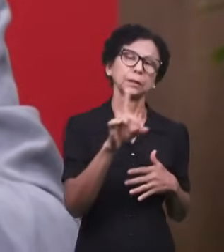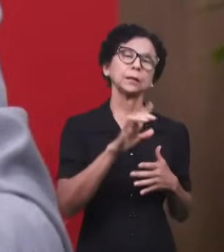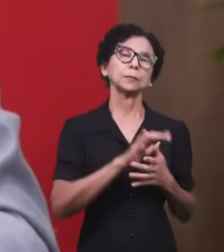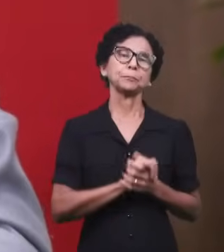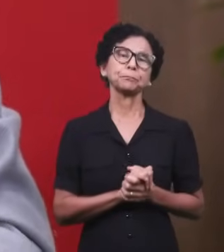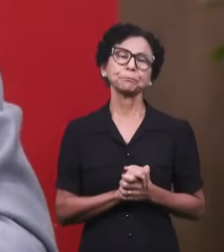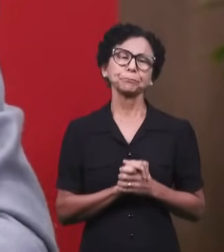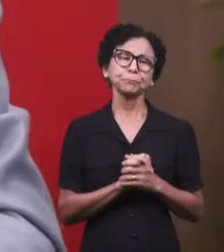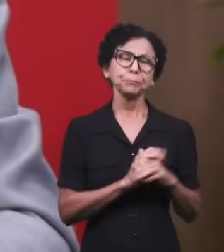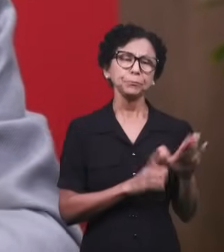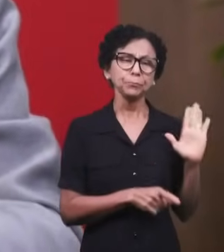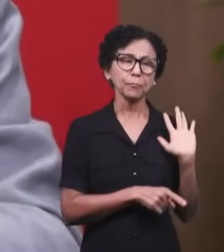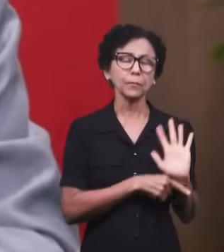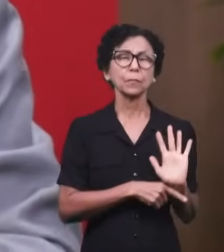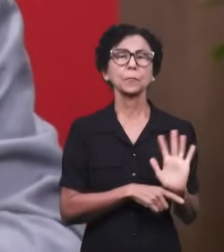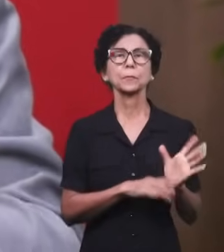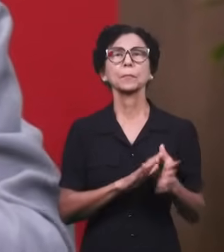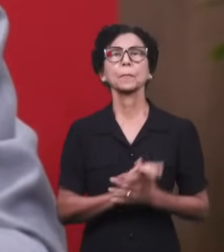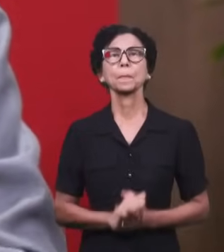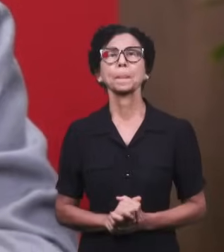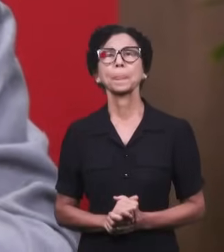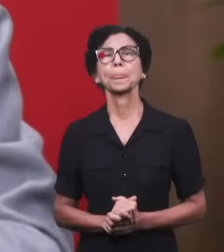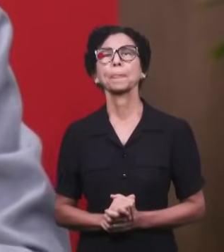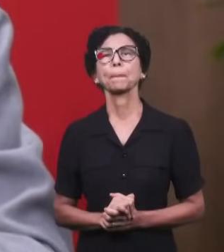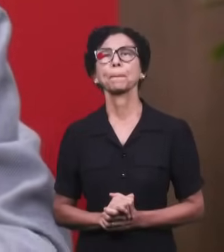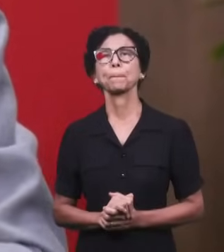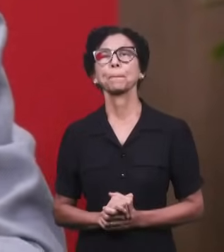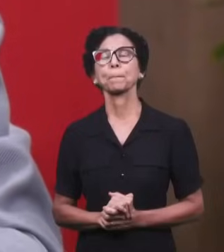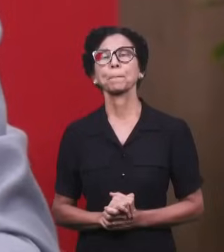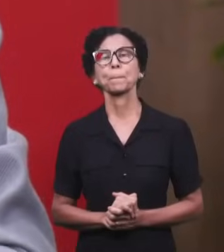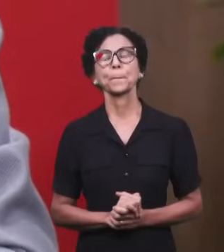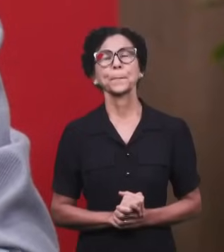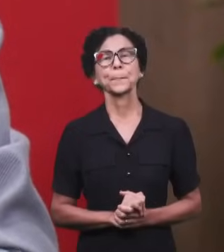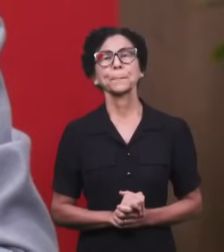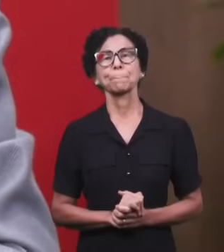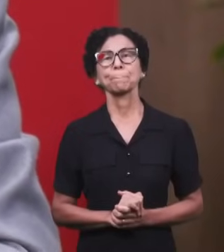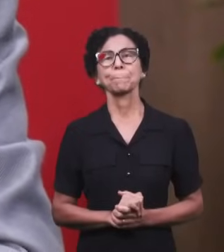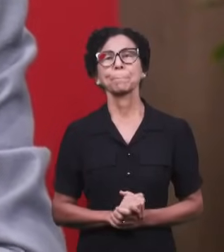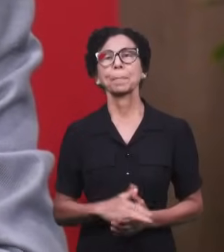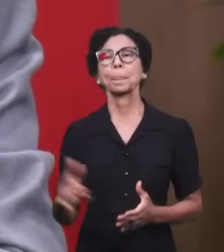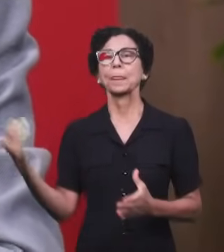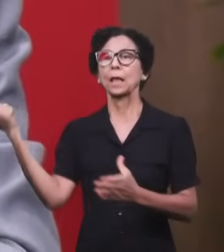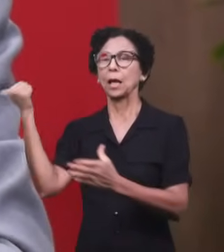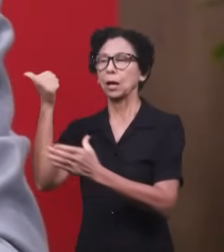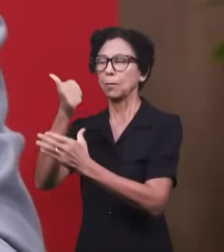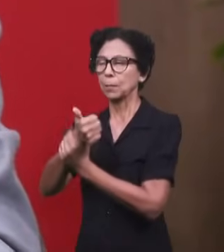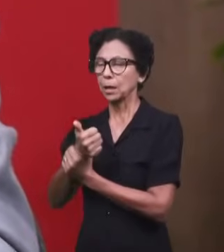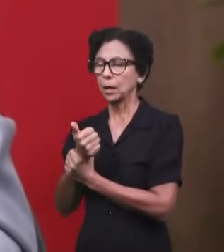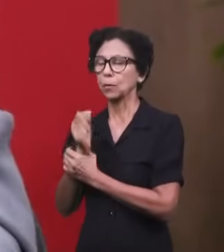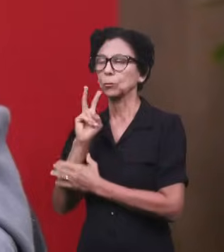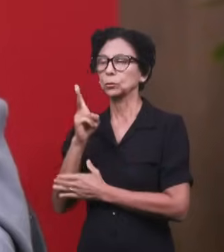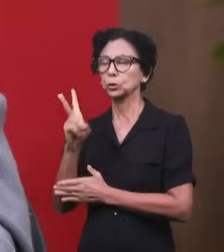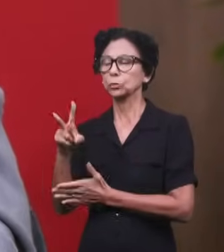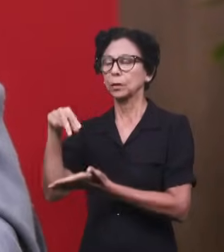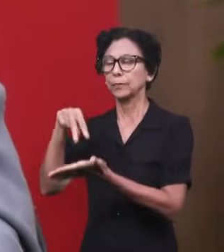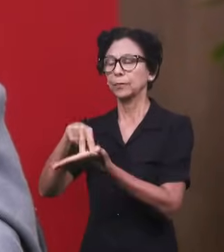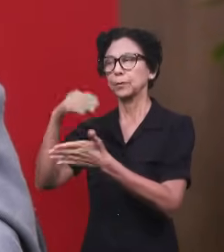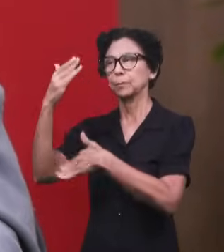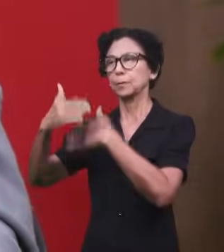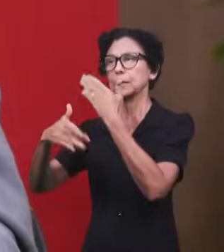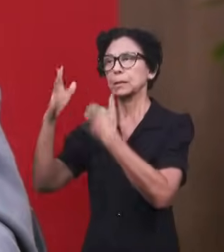a promessa, né? Abraão continuava ouvindo a voz do Senhor, enquanto Ló estava distante com a sua